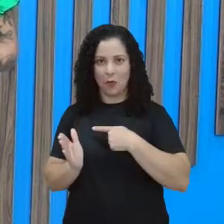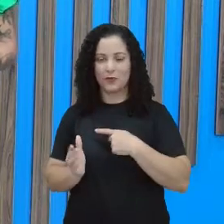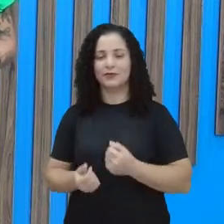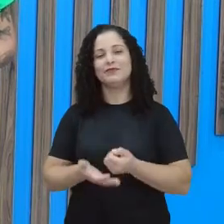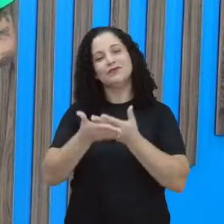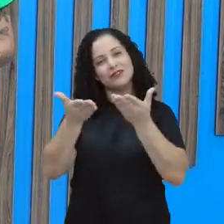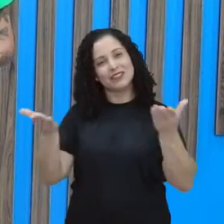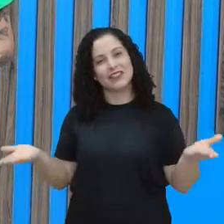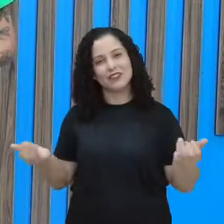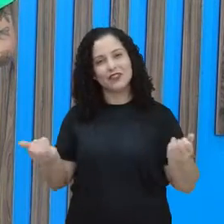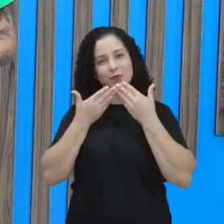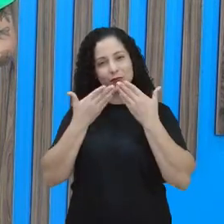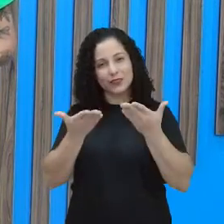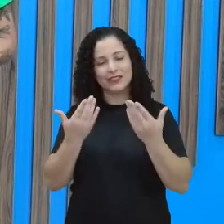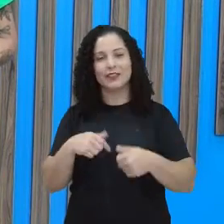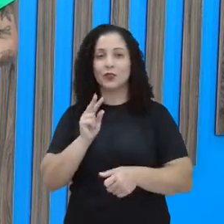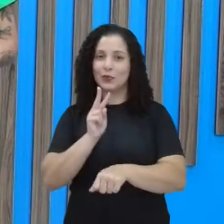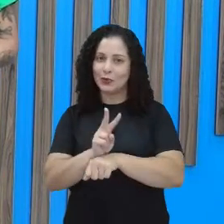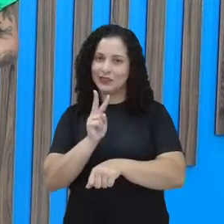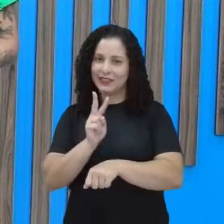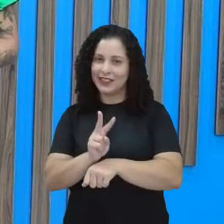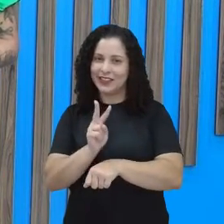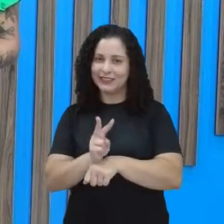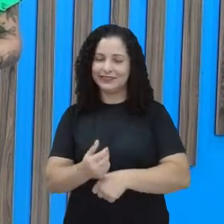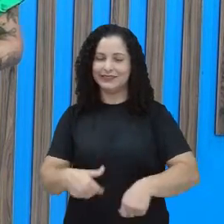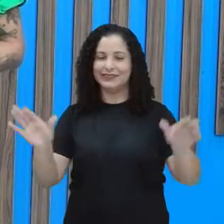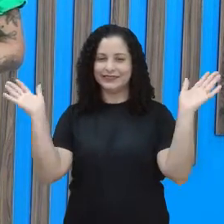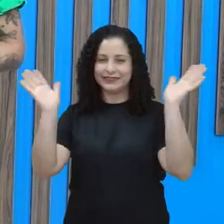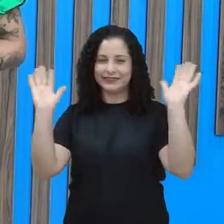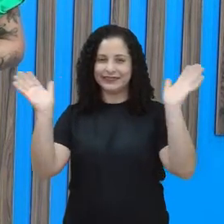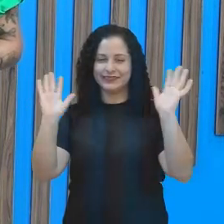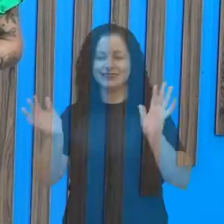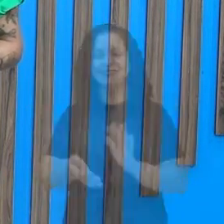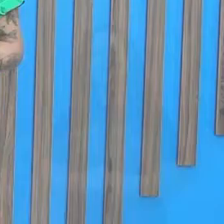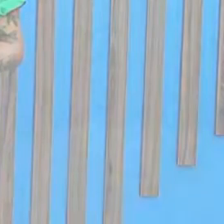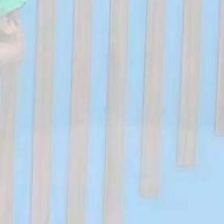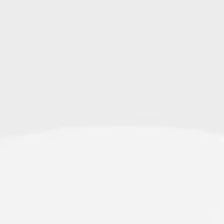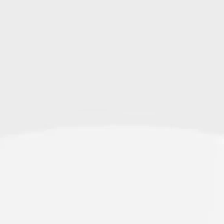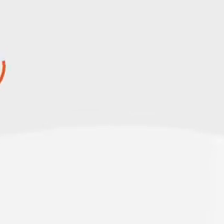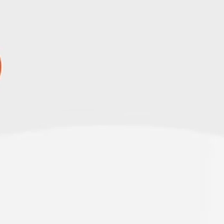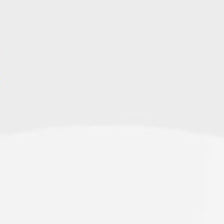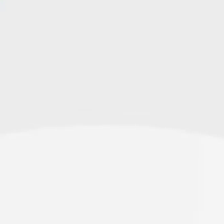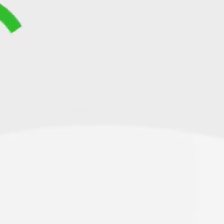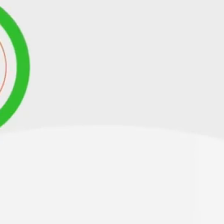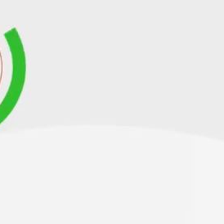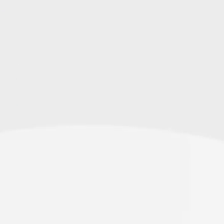Deixo para vocês, continuem se cuidando, até a nossa próxima aula.